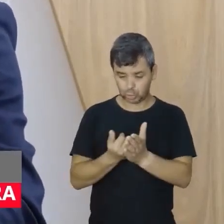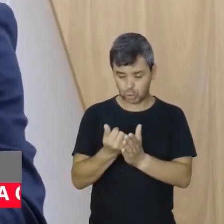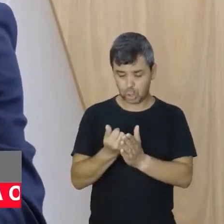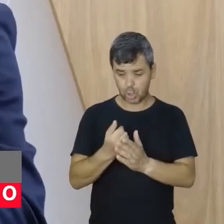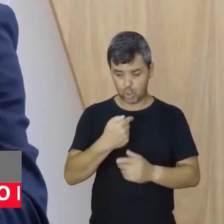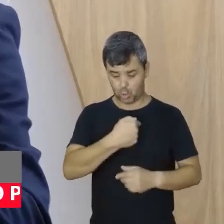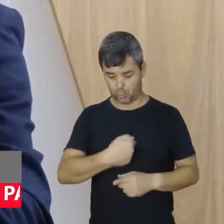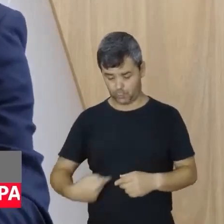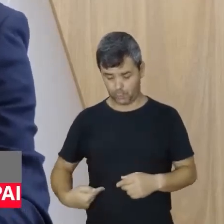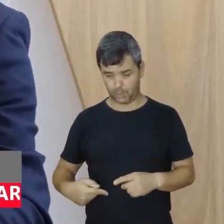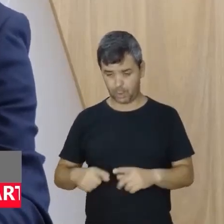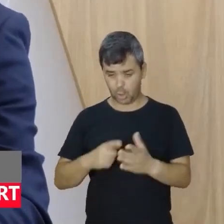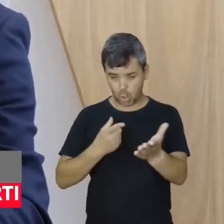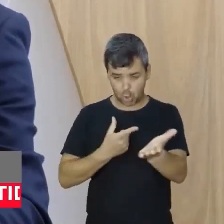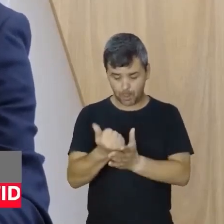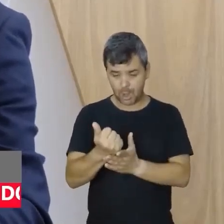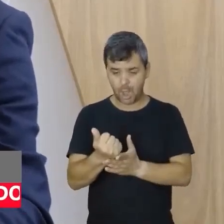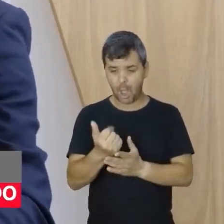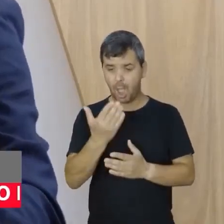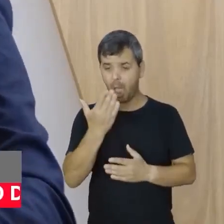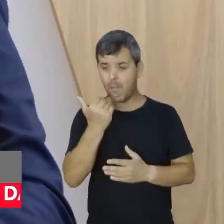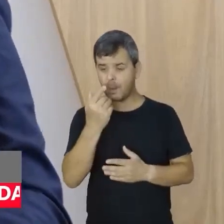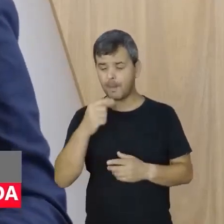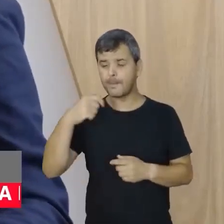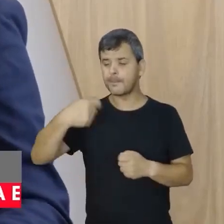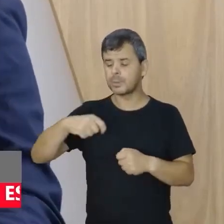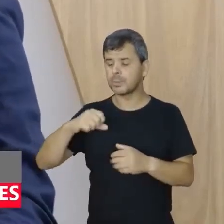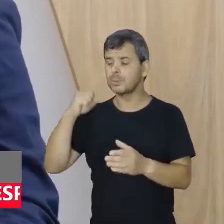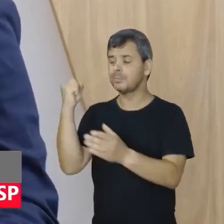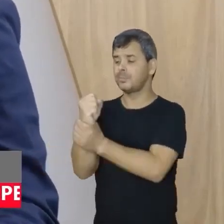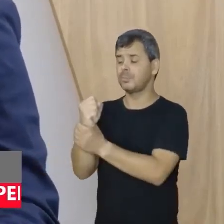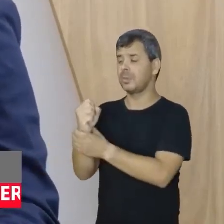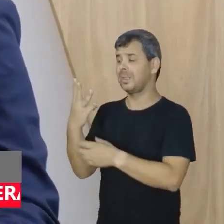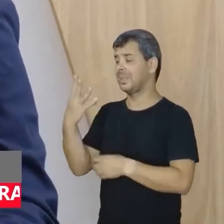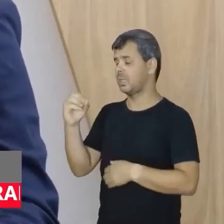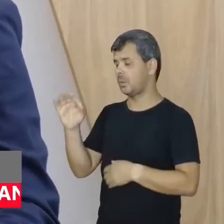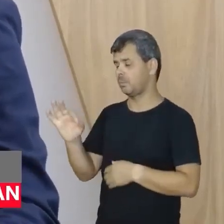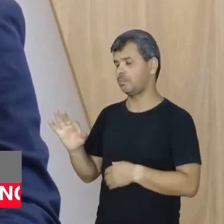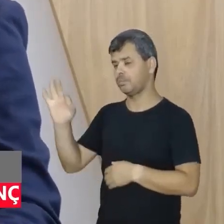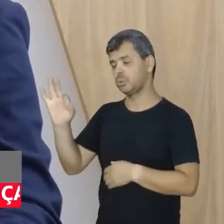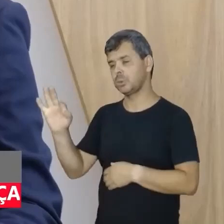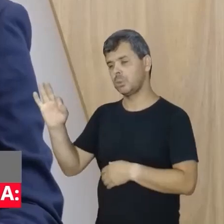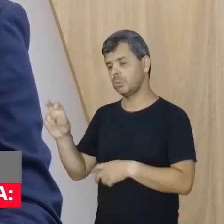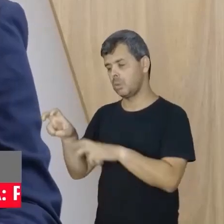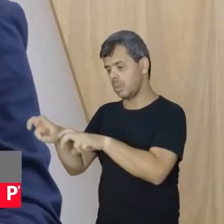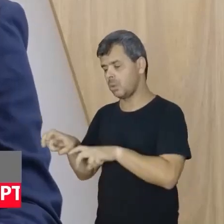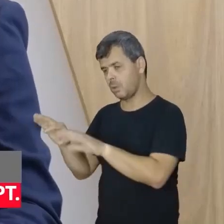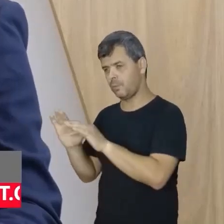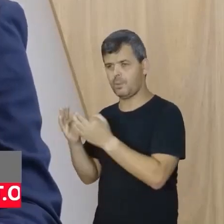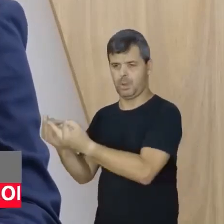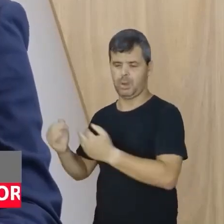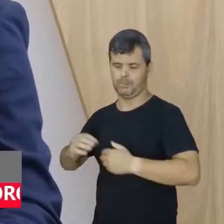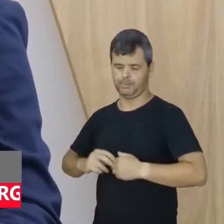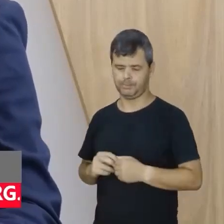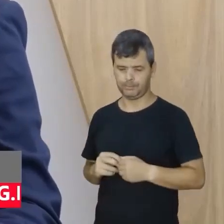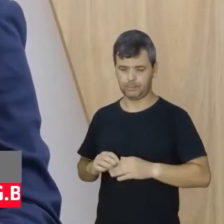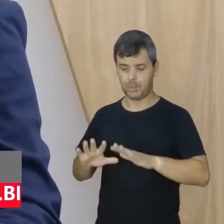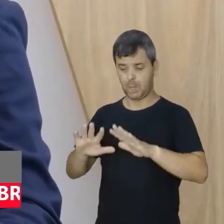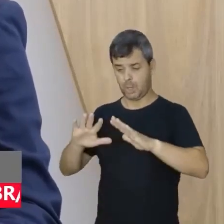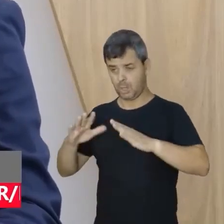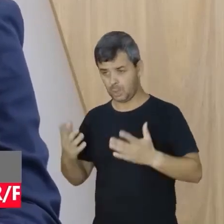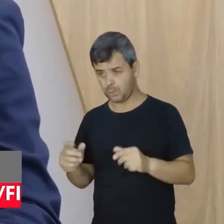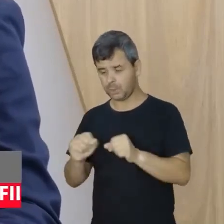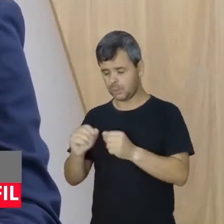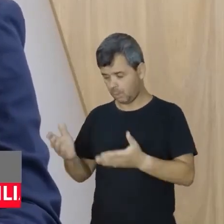do governo federal, comprar alimentos, tem que ser garantido no mínimo 30% da agricultura familiar. Assim a gente